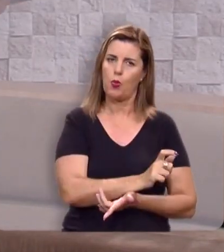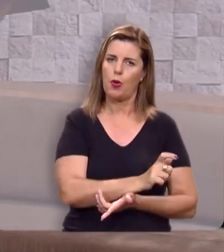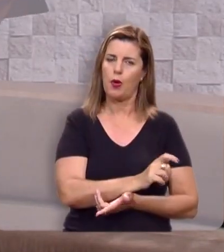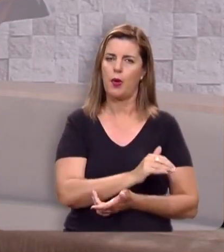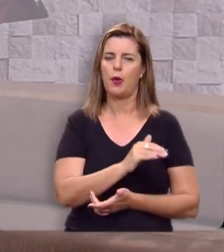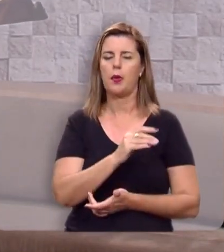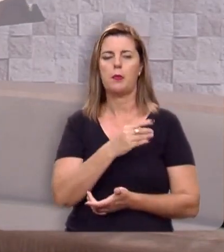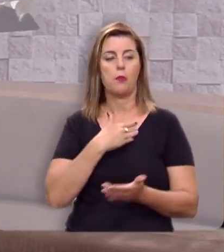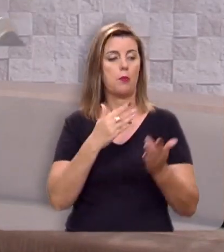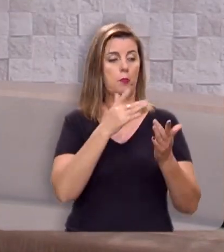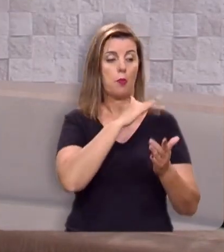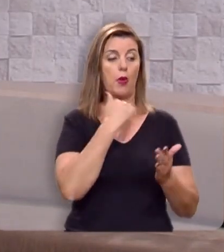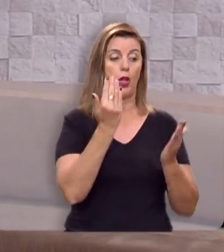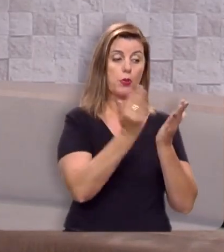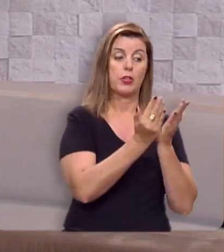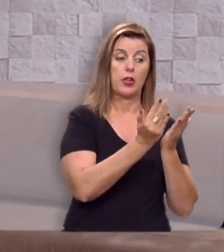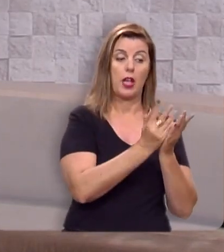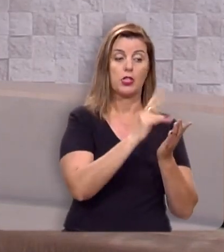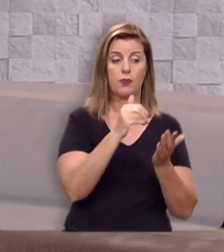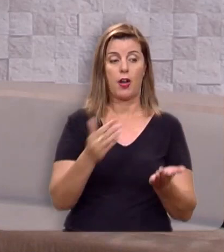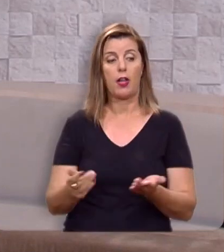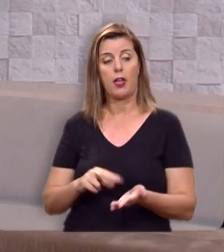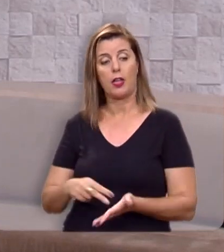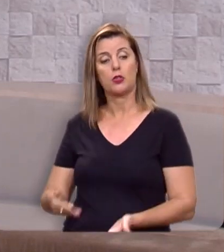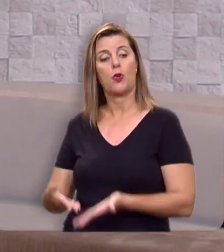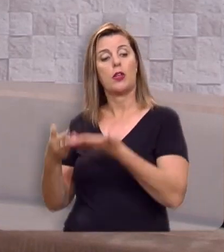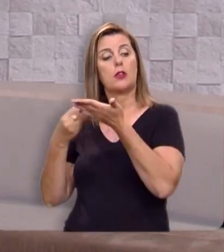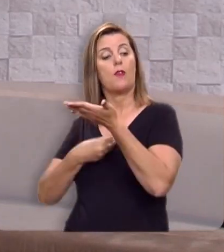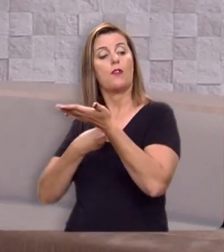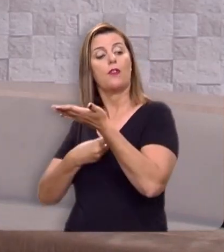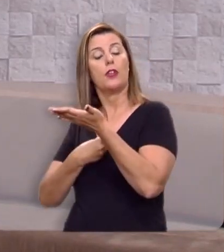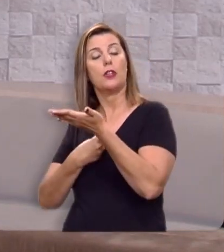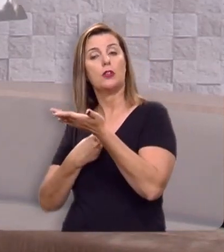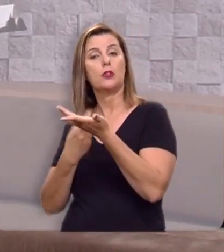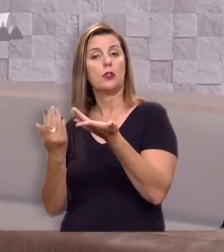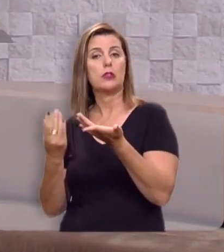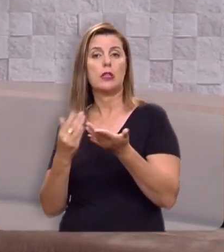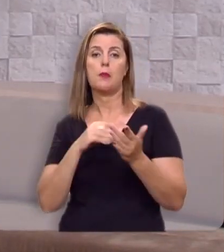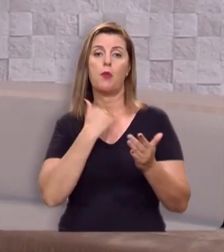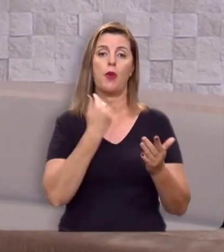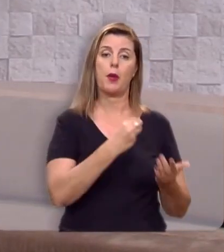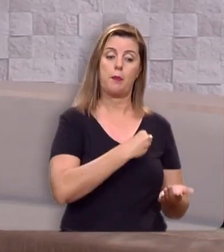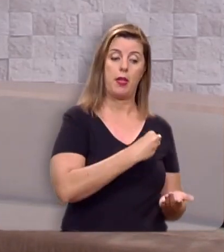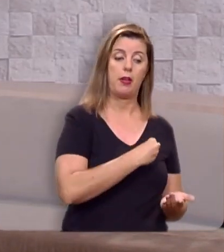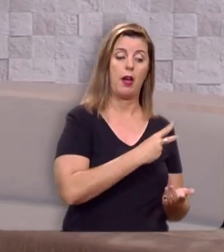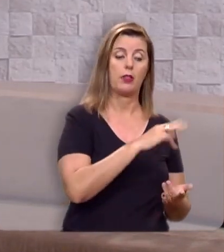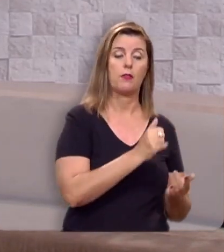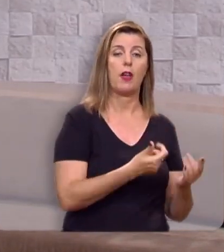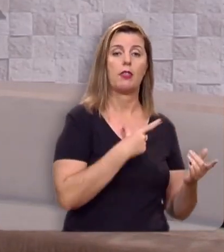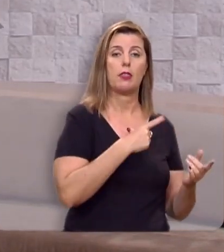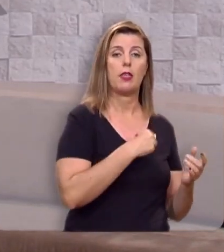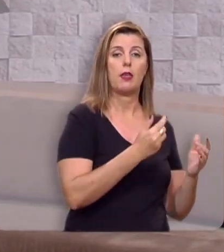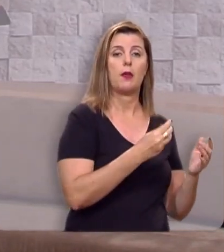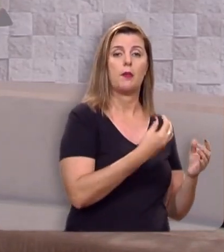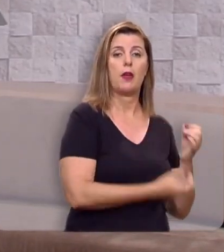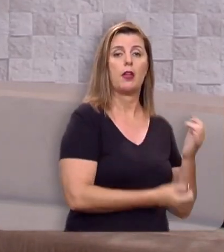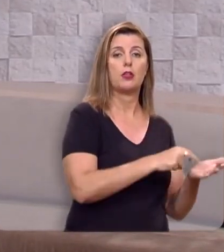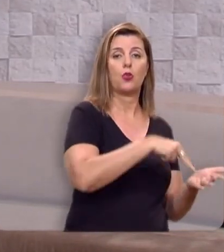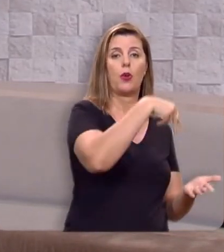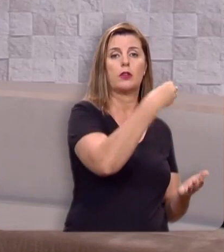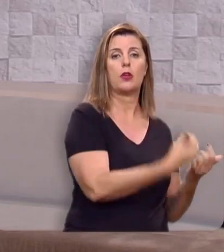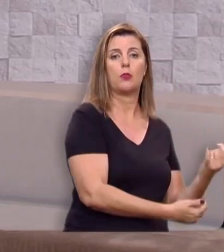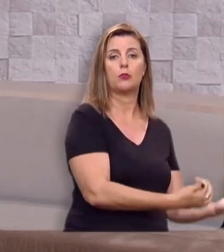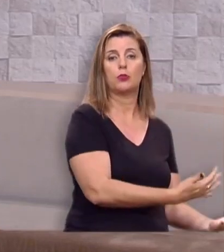o crente, vai ressuscitar para a ressurreição da vida. Se morrer o ímpio, vai ressuscitar para a ressurreição do juízo.